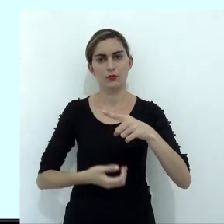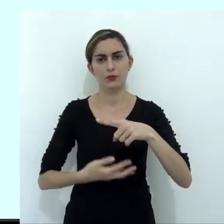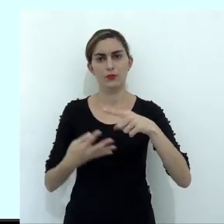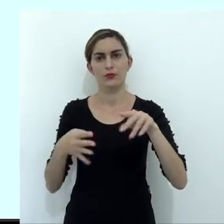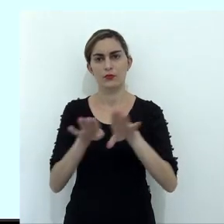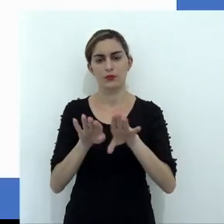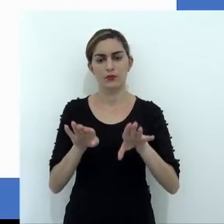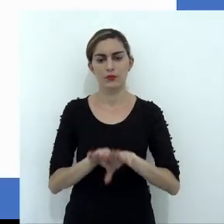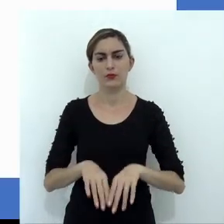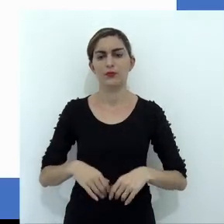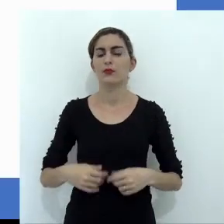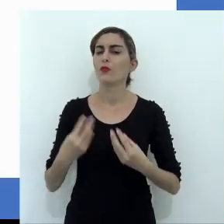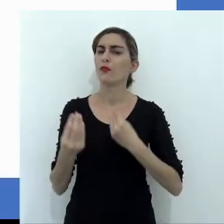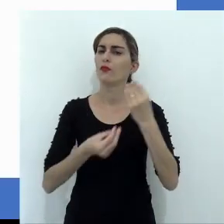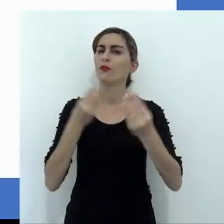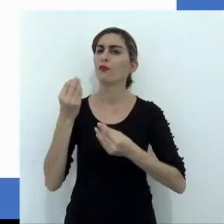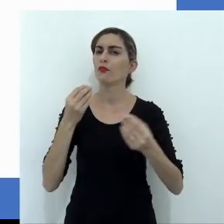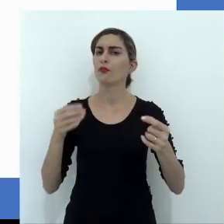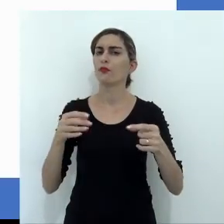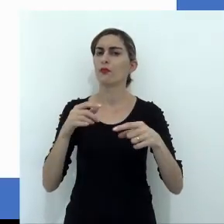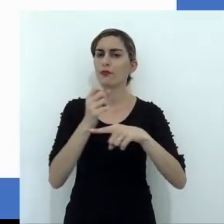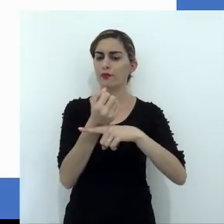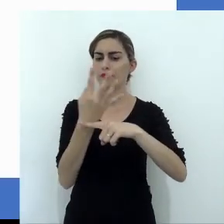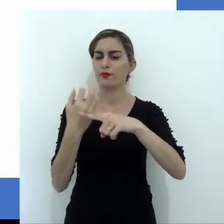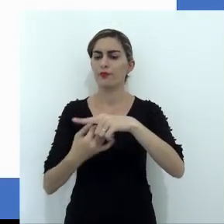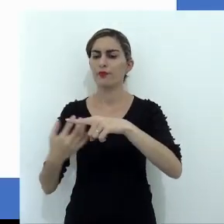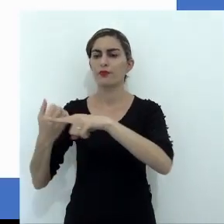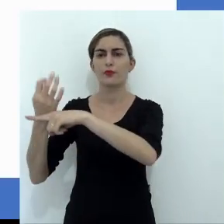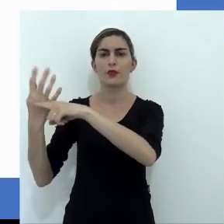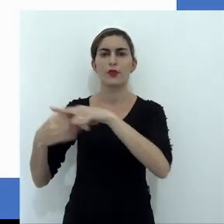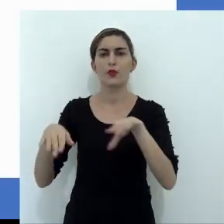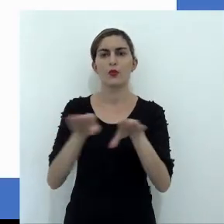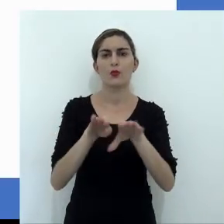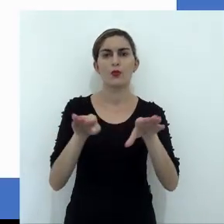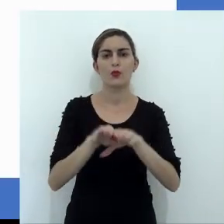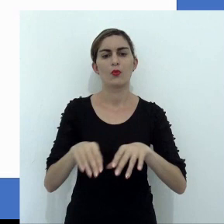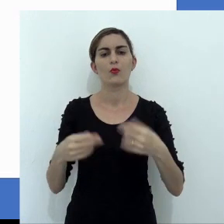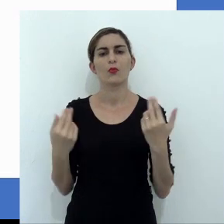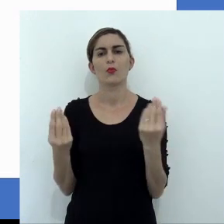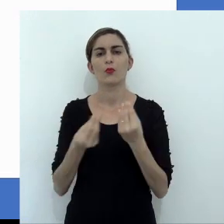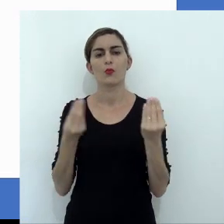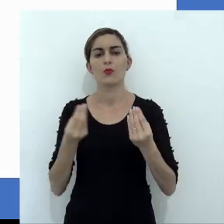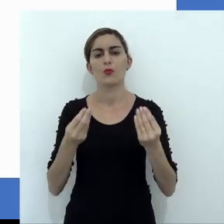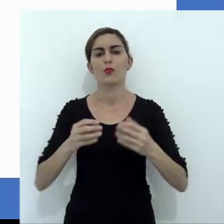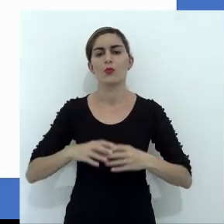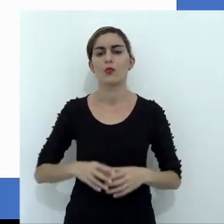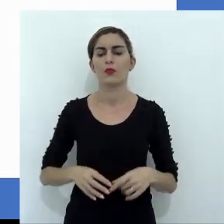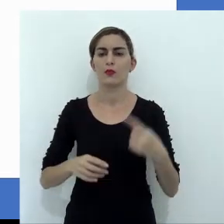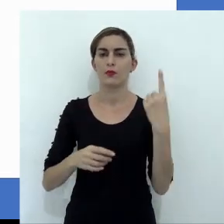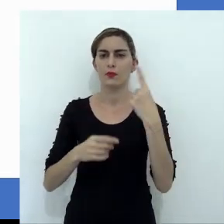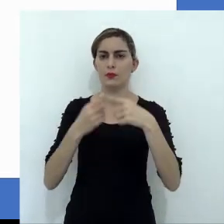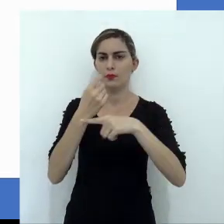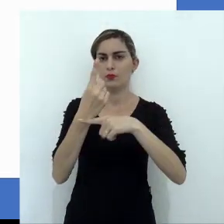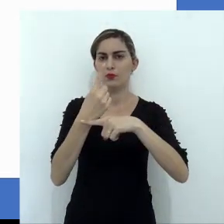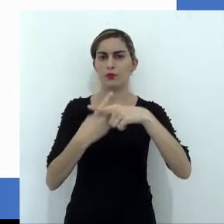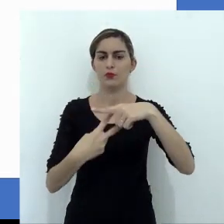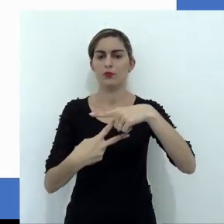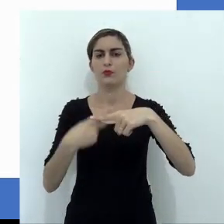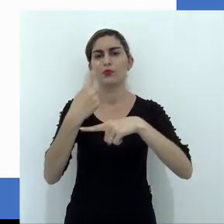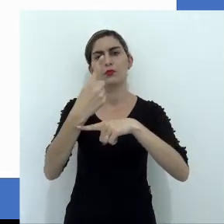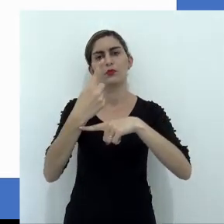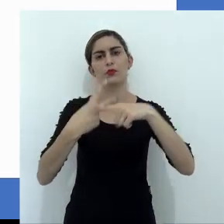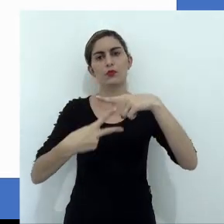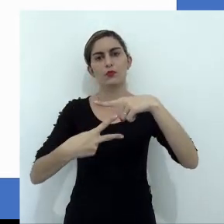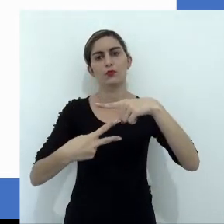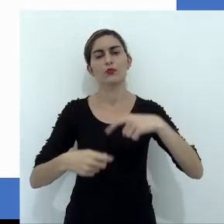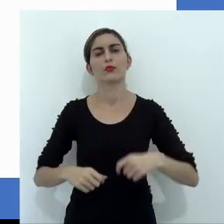nessa outra tela. Como obter frações equivalentes? O processo é bastante simples, tá? Eu trago essa primeira fraçãozinha aqui. Qual é